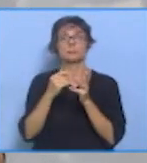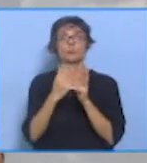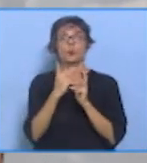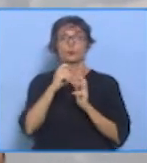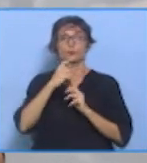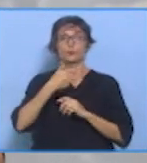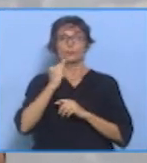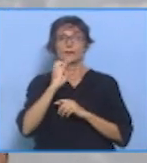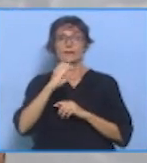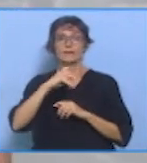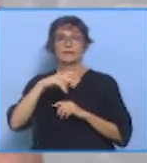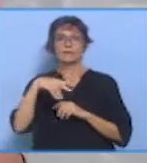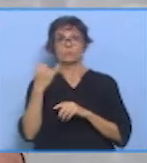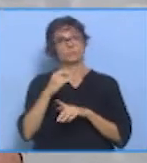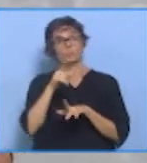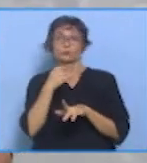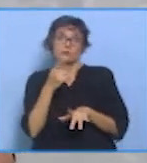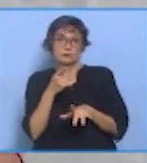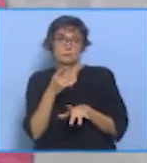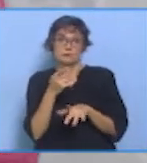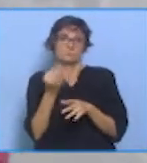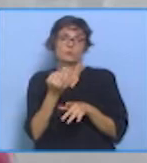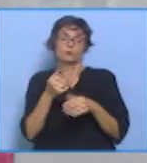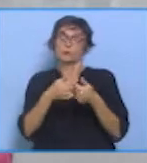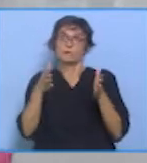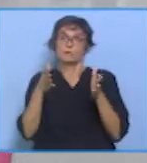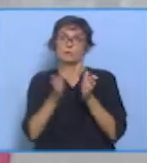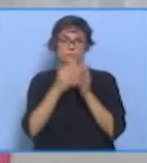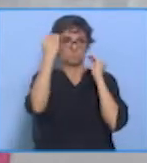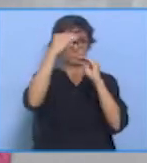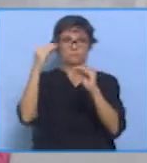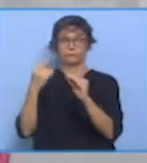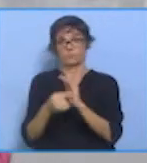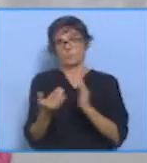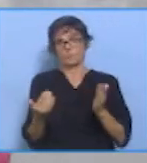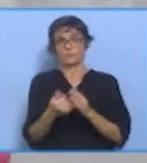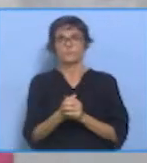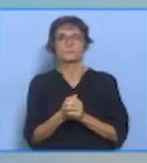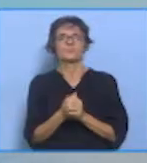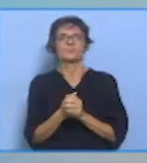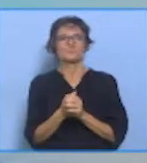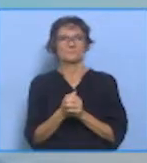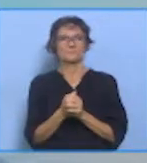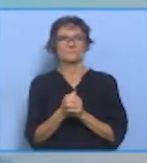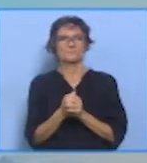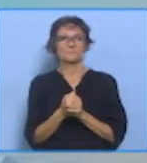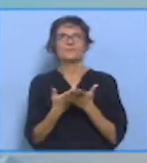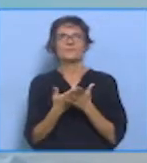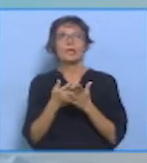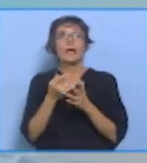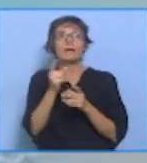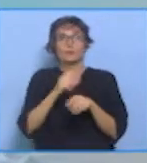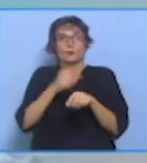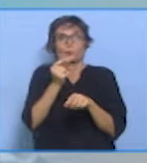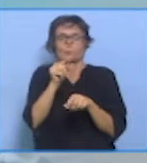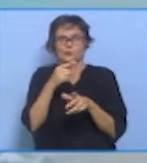sacerdotes, profetas, reis. Portanto, todos têm que ter... Eu não sei se tenho mais um tempinho. Rapidamente. Para ir a esses desafios que surgem da